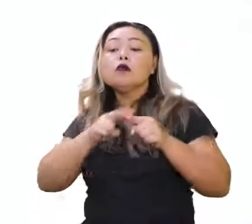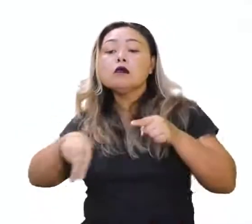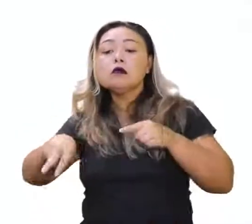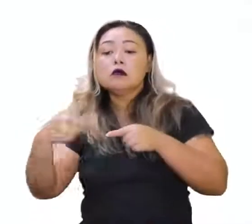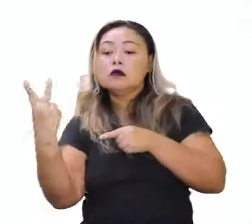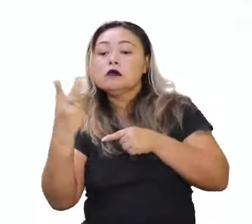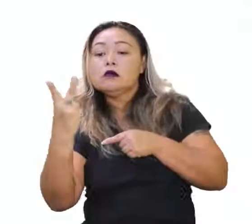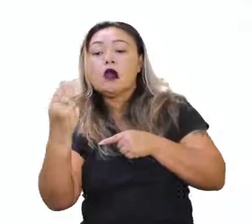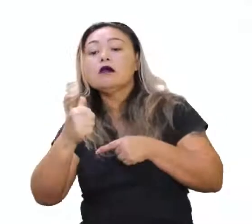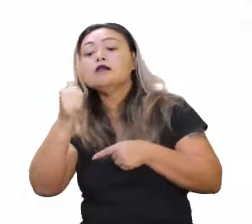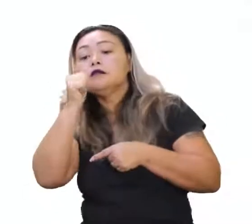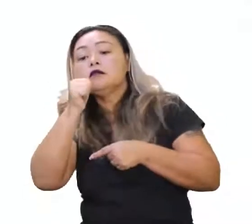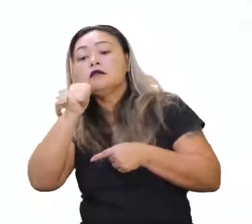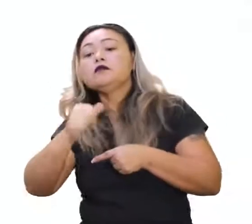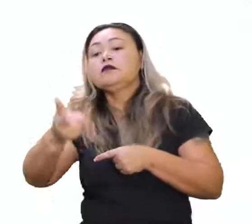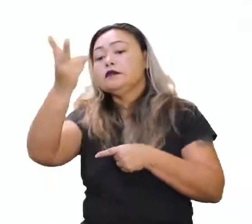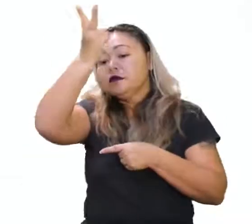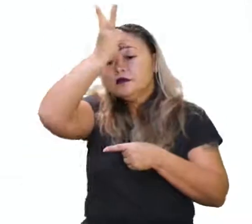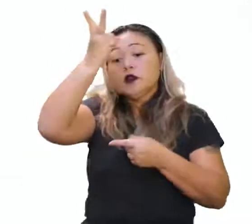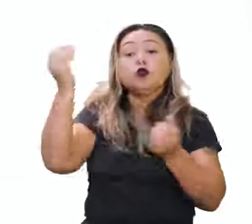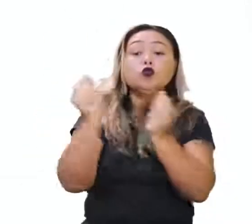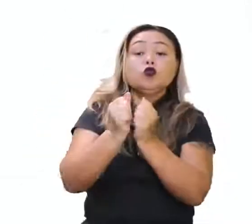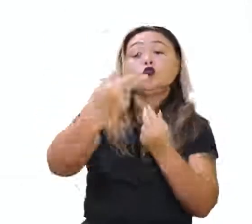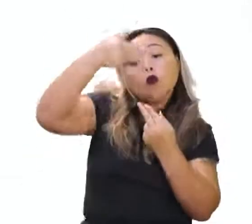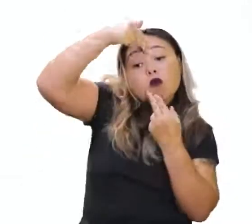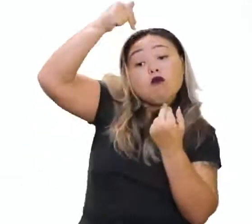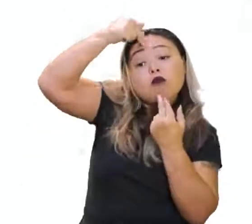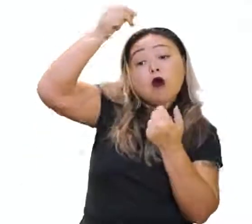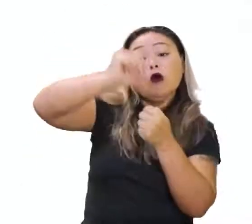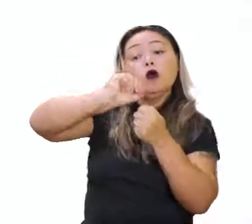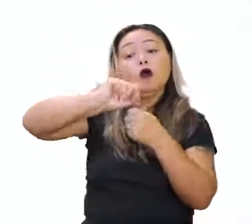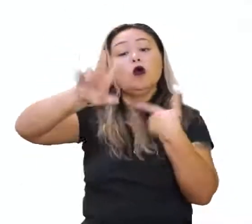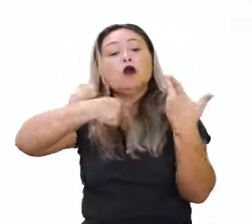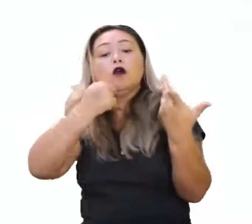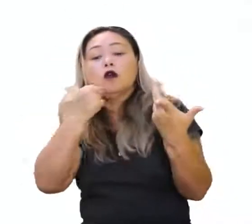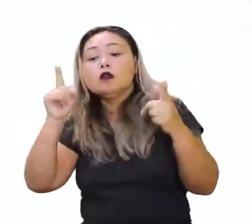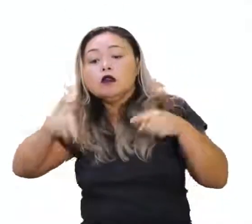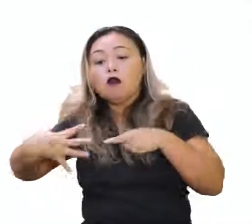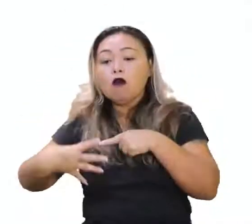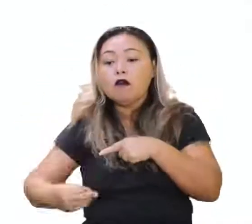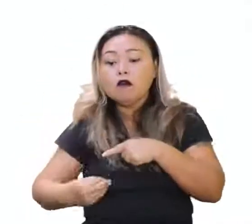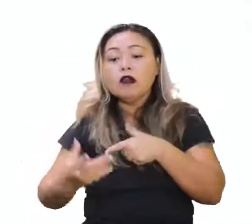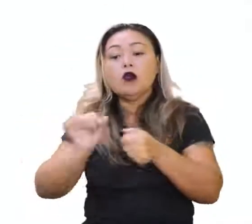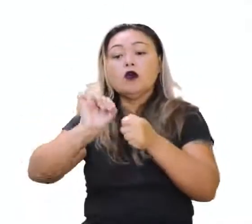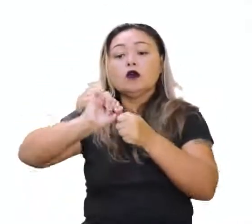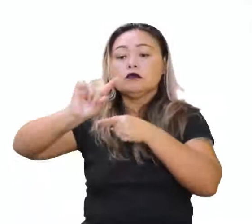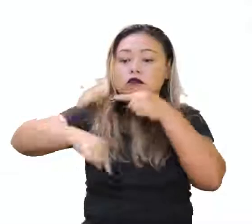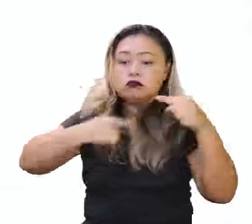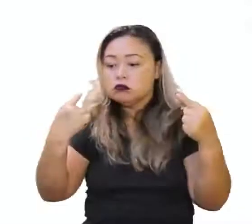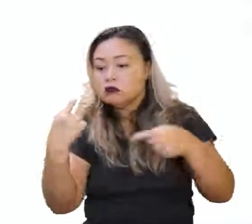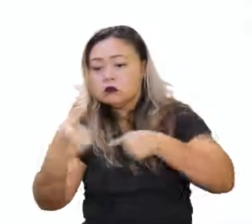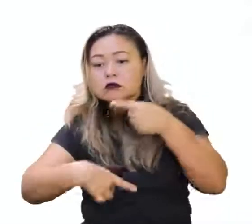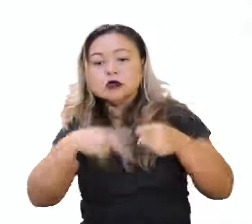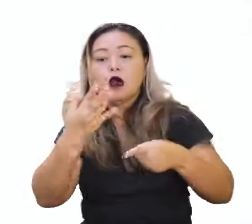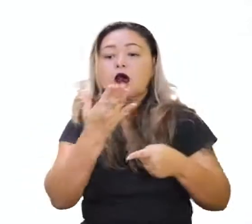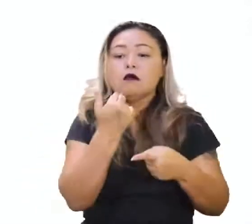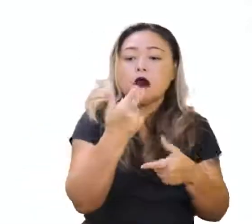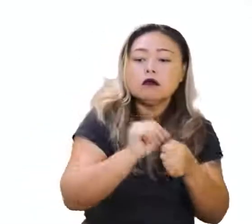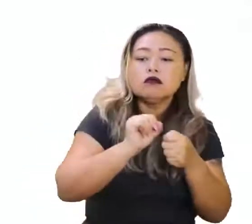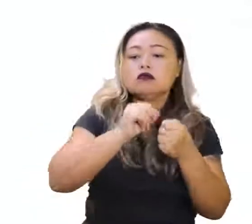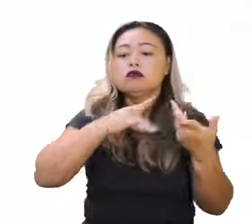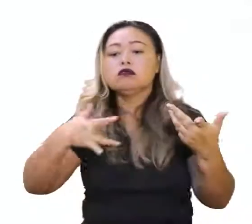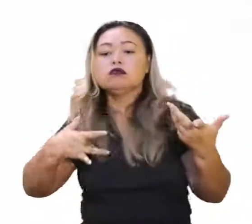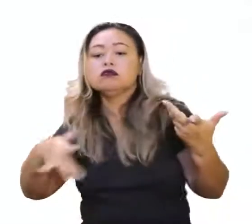da cabra, junto com o bode, e tem um filhote cabrito, e todos os processos de